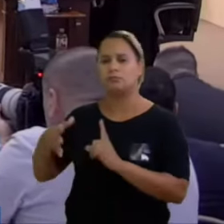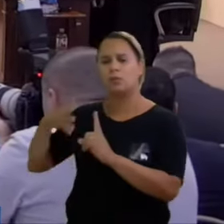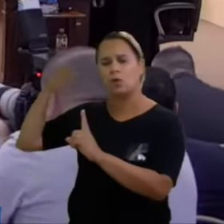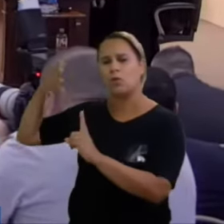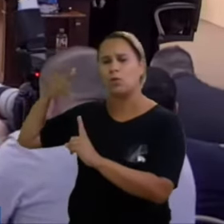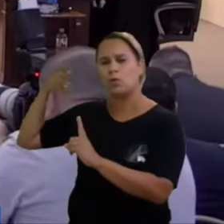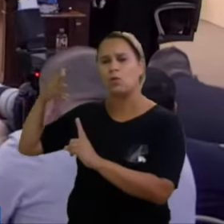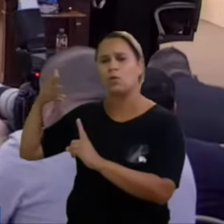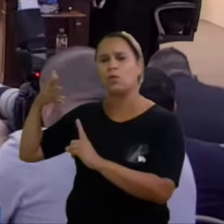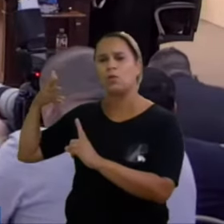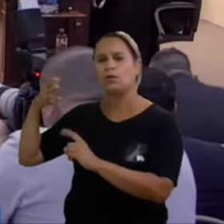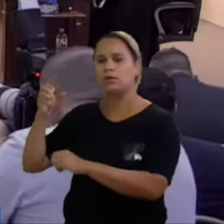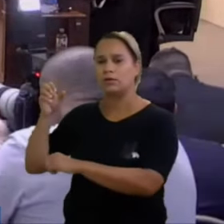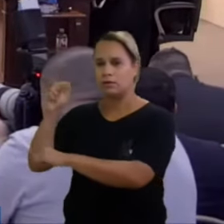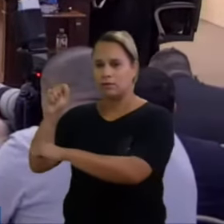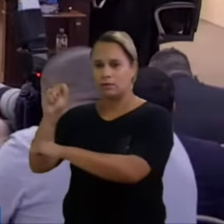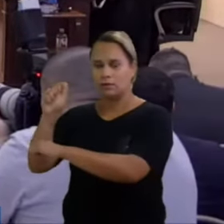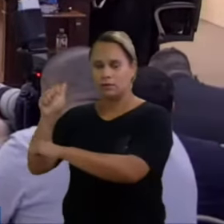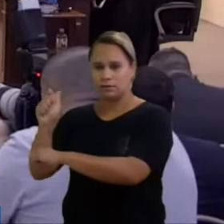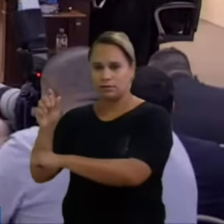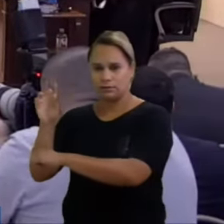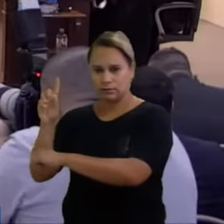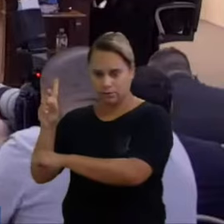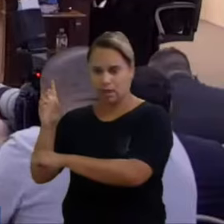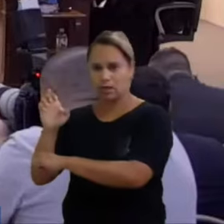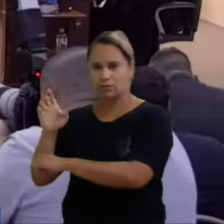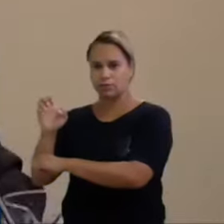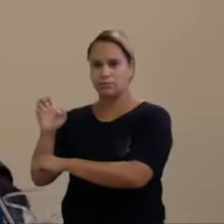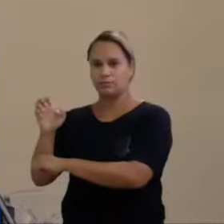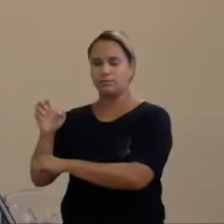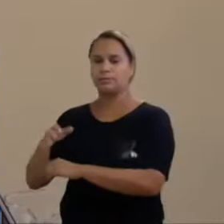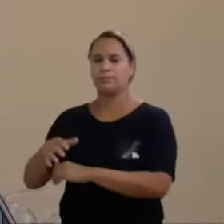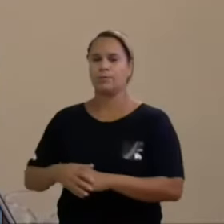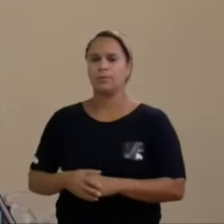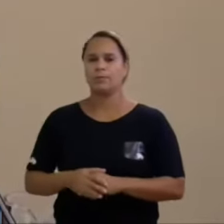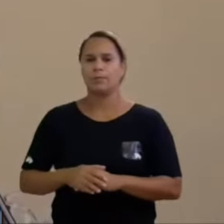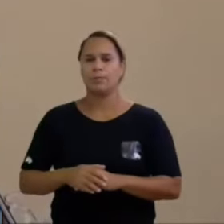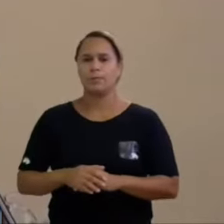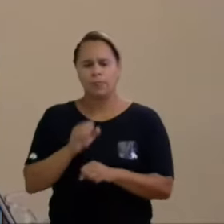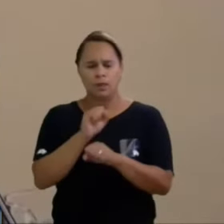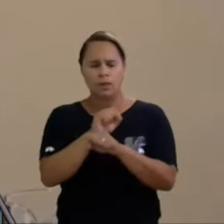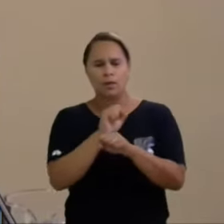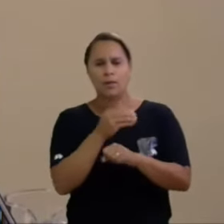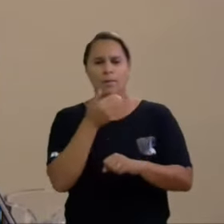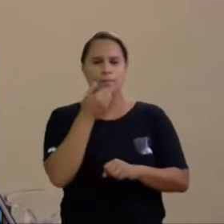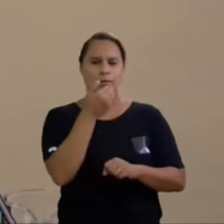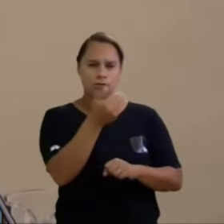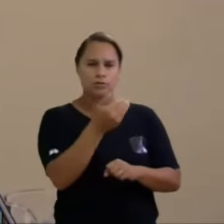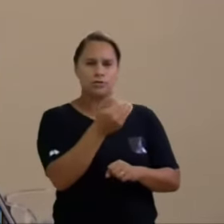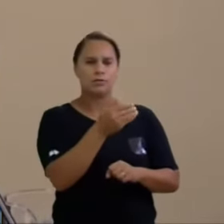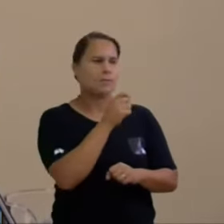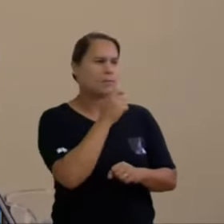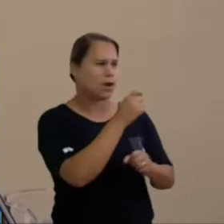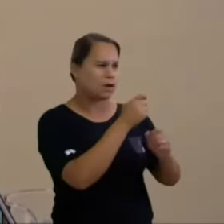só eh desculpe interromper, eu só ia pedir para a imprensa, né, que a partir de agora não